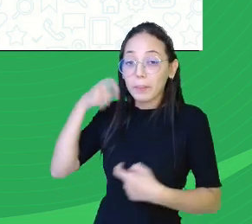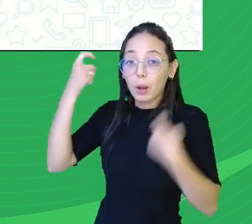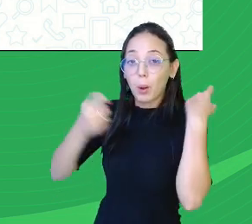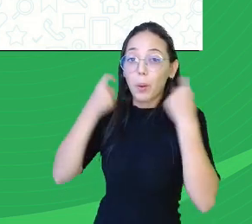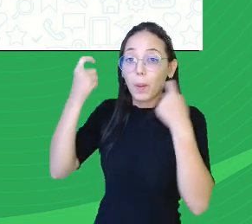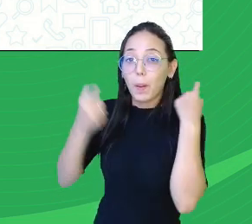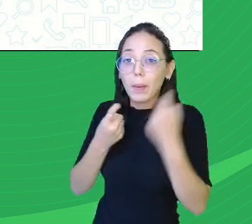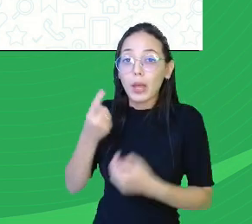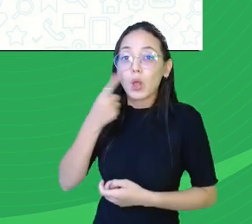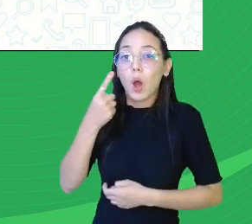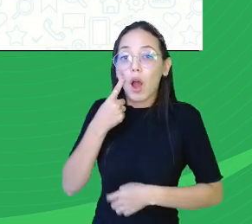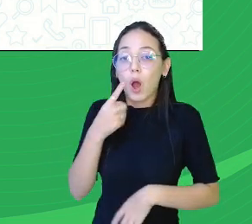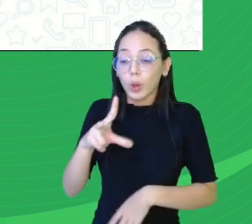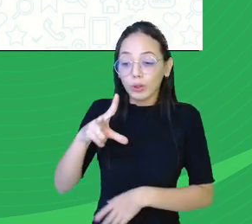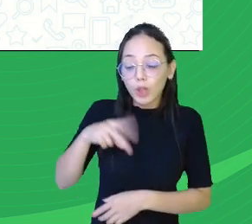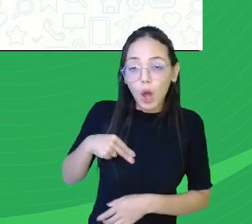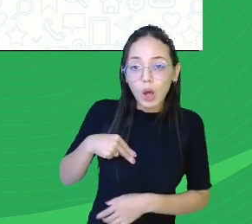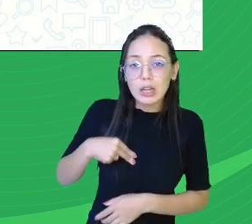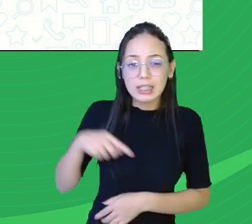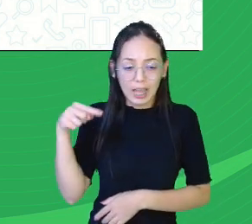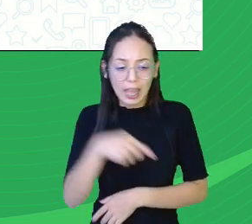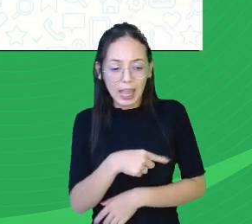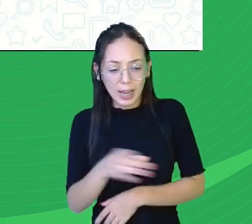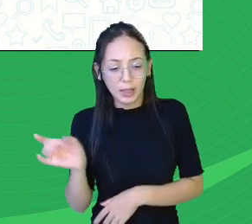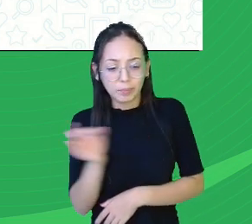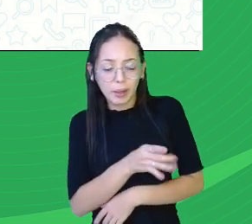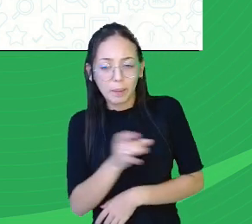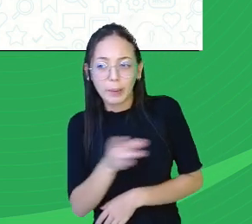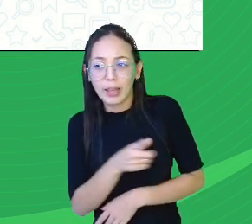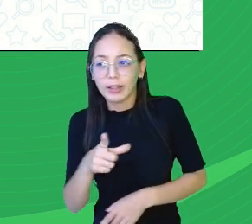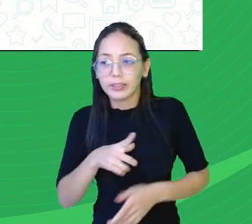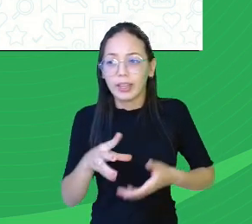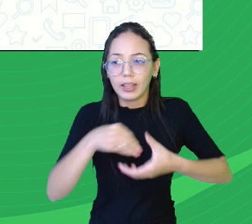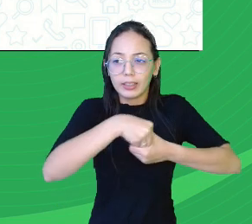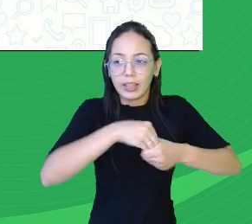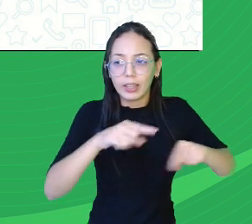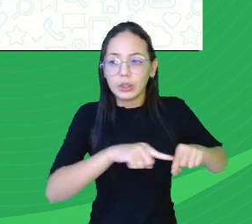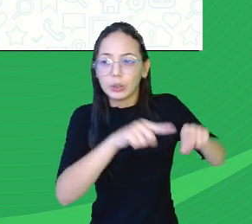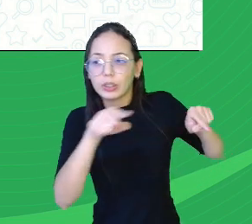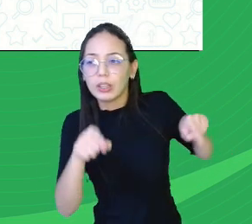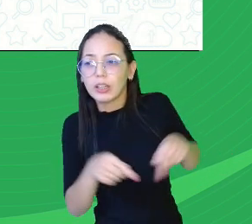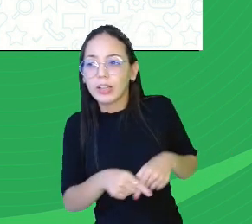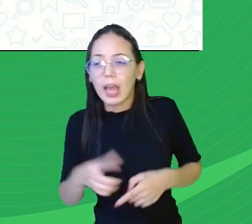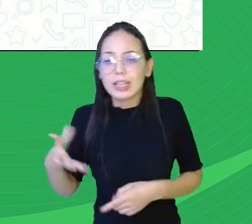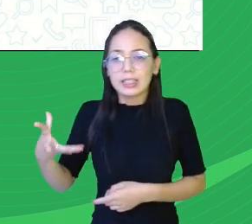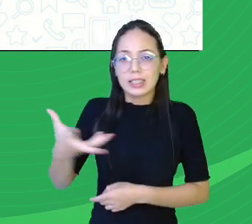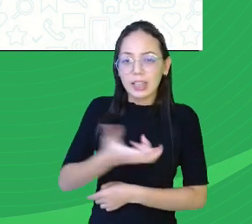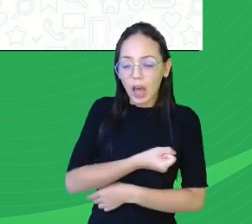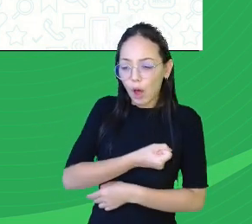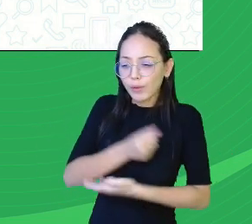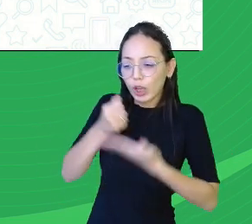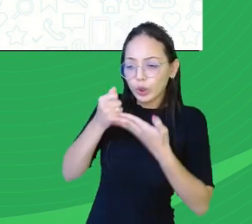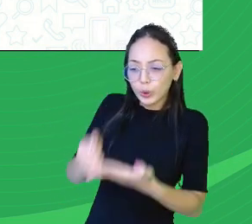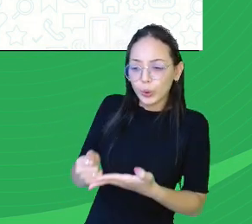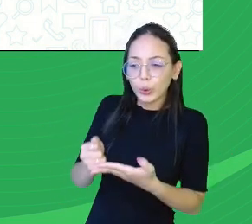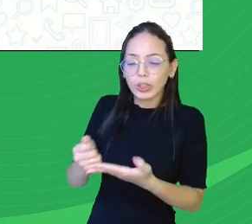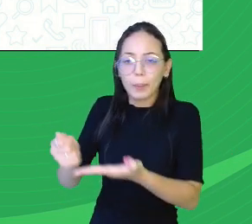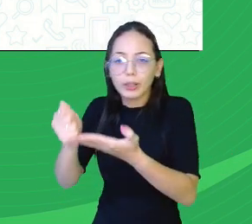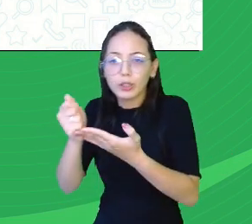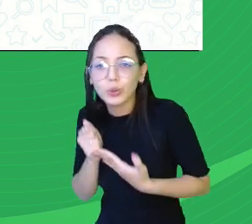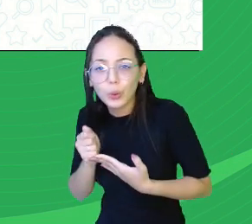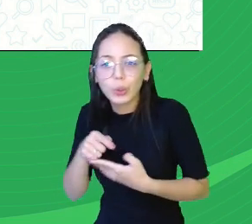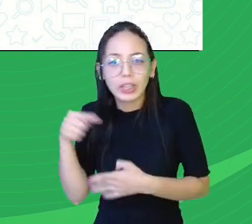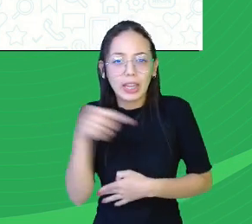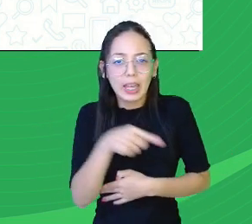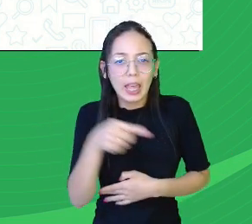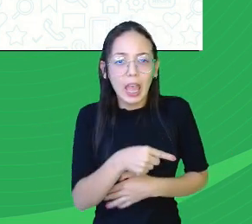desesperado. Nossa! Que monstro terrível tem no nosso porão! Salve-se quem puder! Socorro! Ele